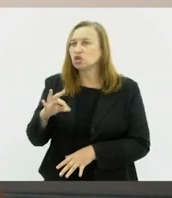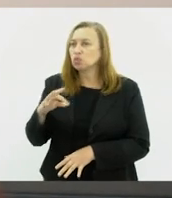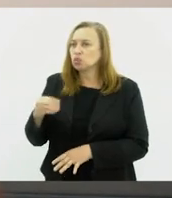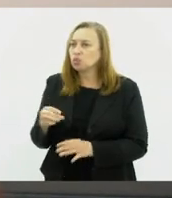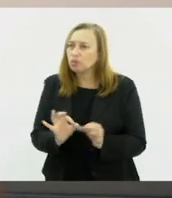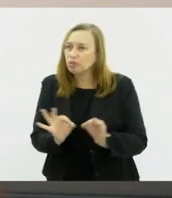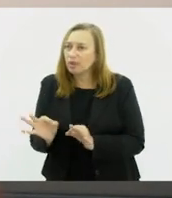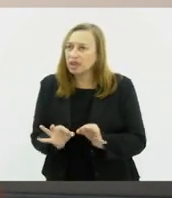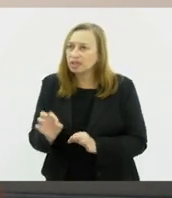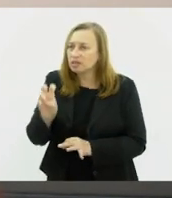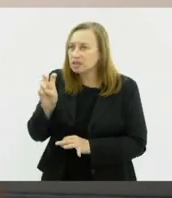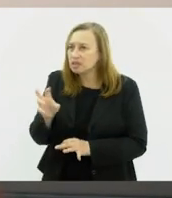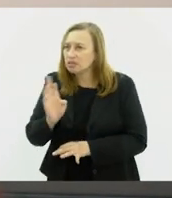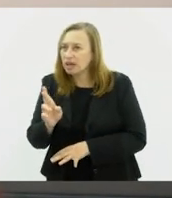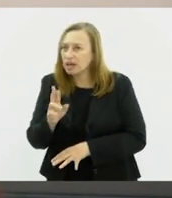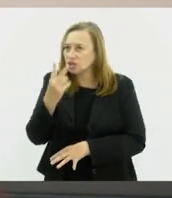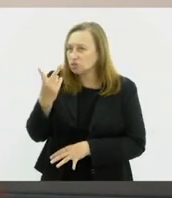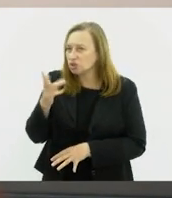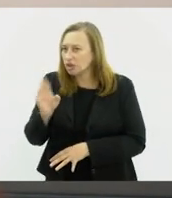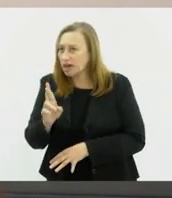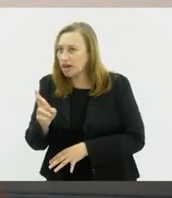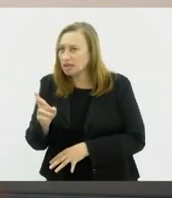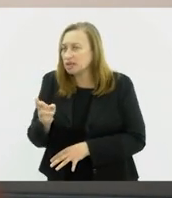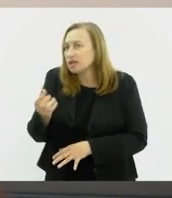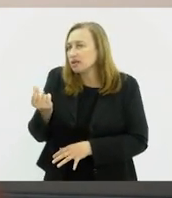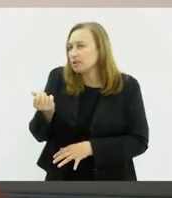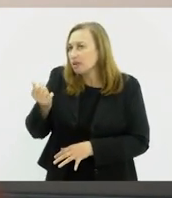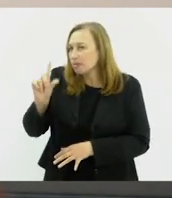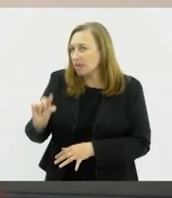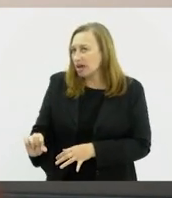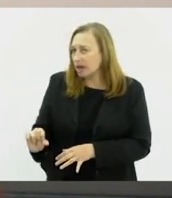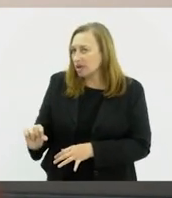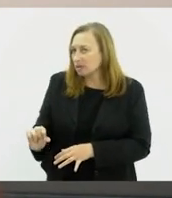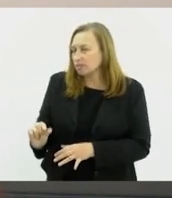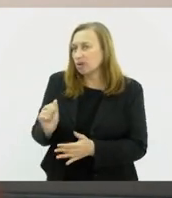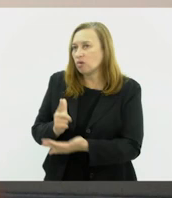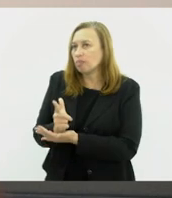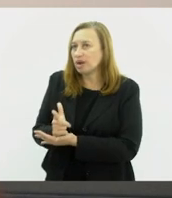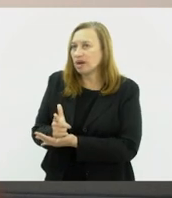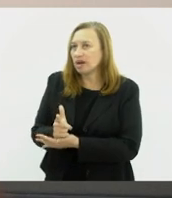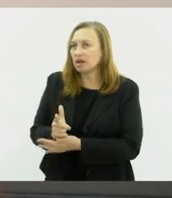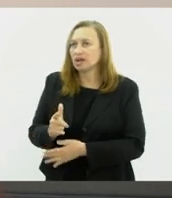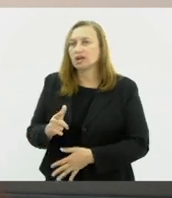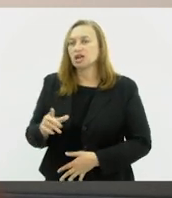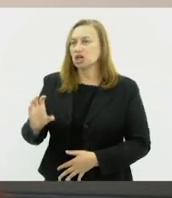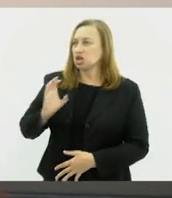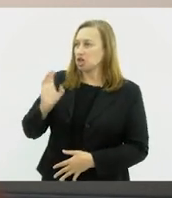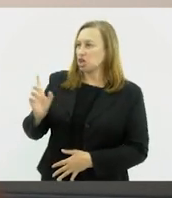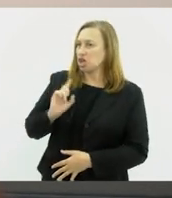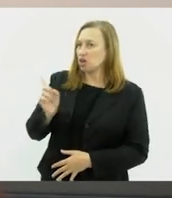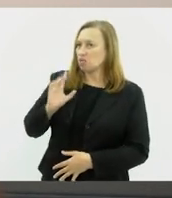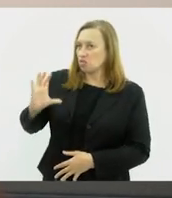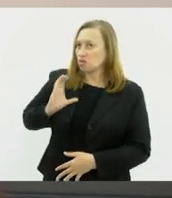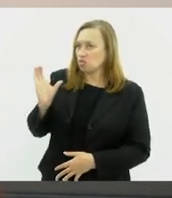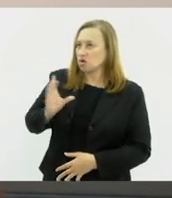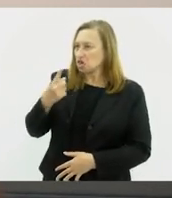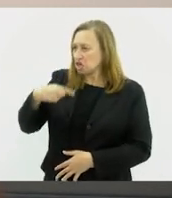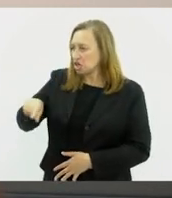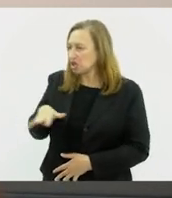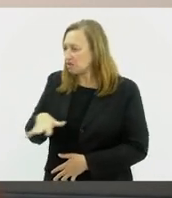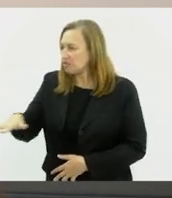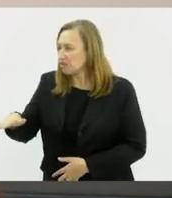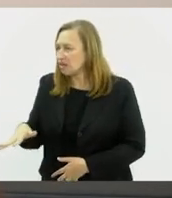pro pobre comprar porque a classe média não compra na favela Isso é conversa fiada pouquíssimos vão na favela